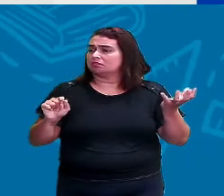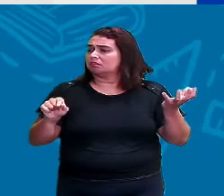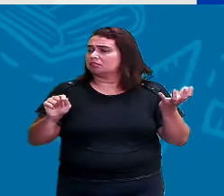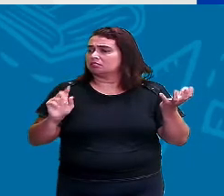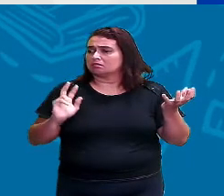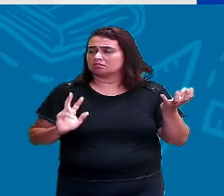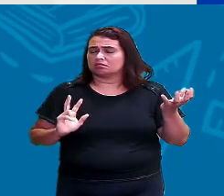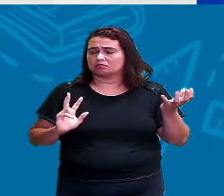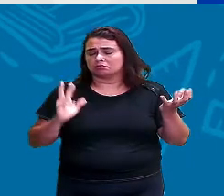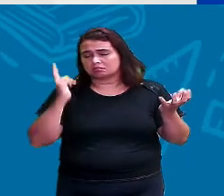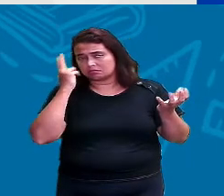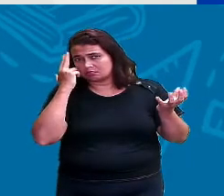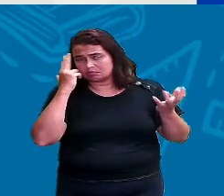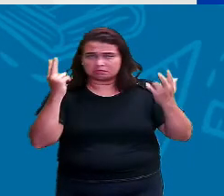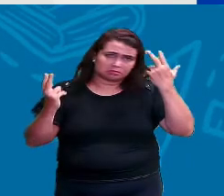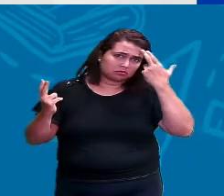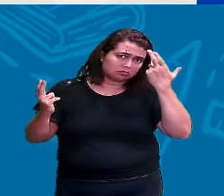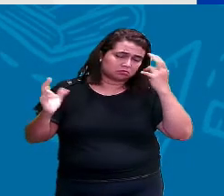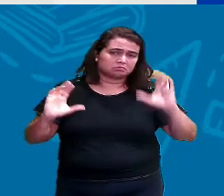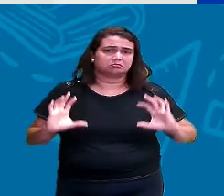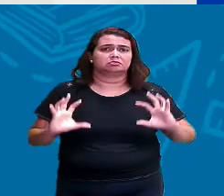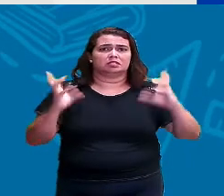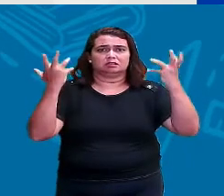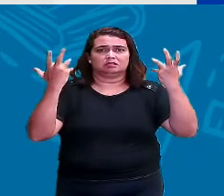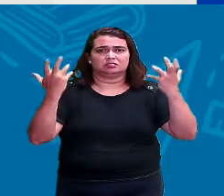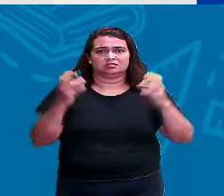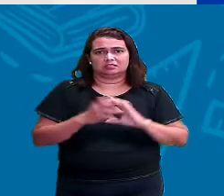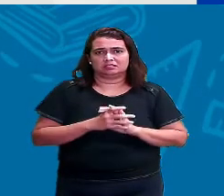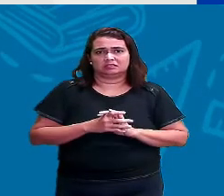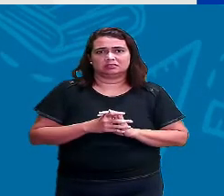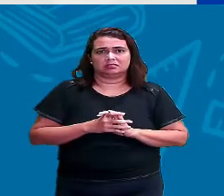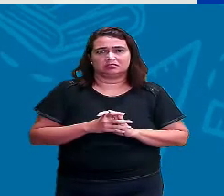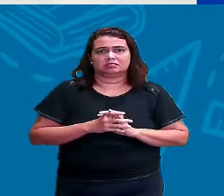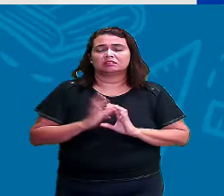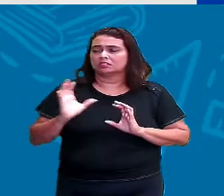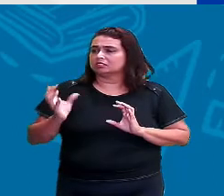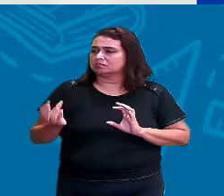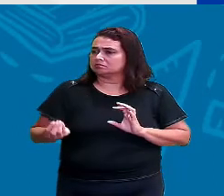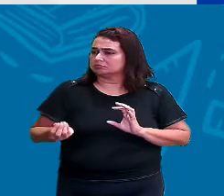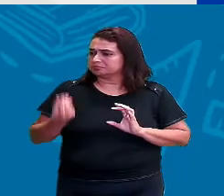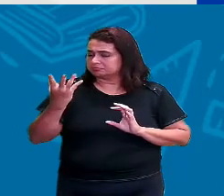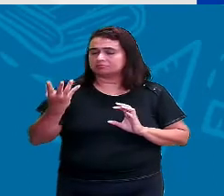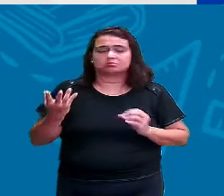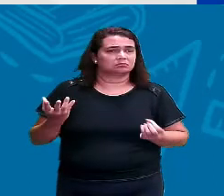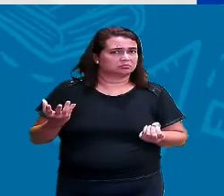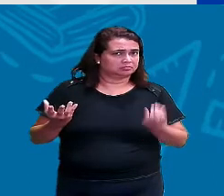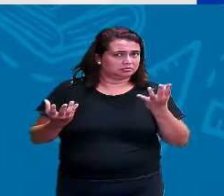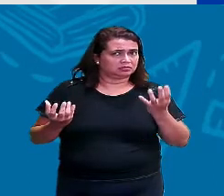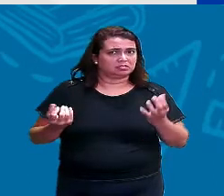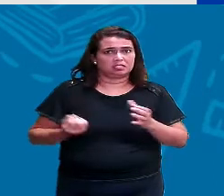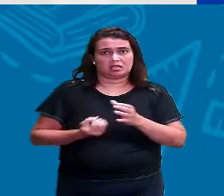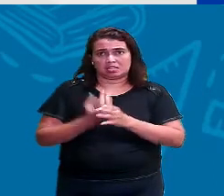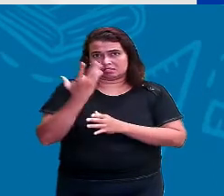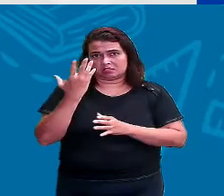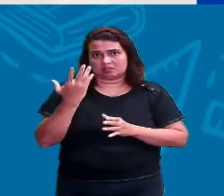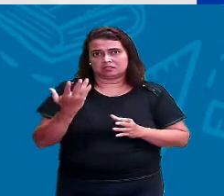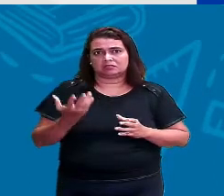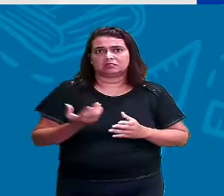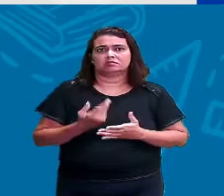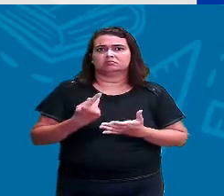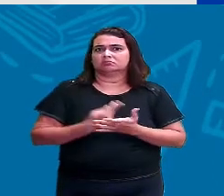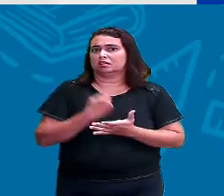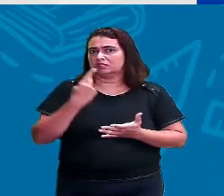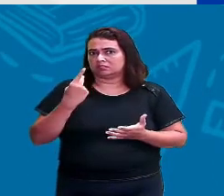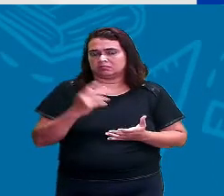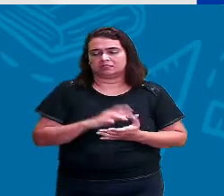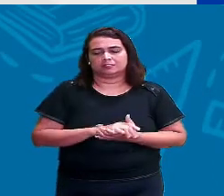Então, independente de um existir, o outro vai acontecer, tá certo? Então, vamos lá